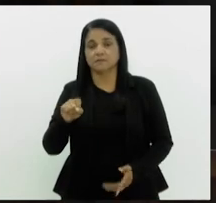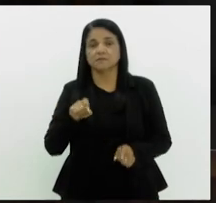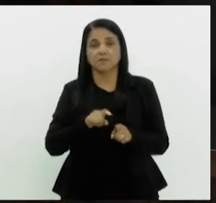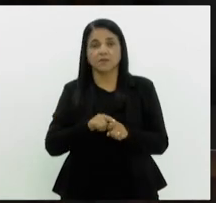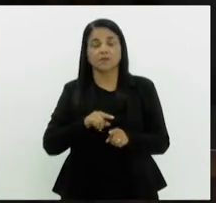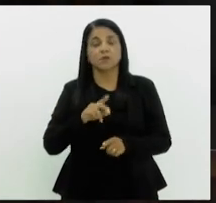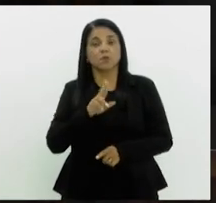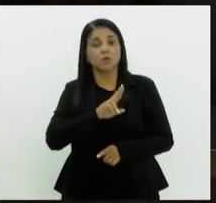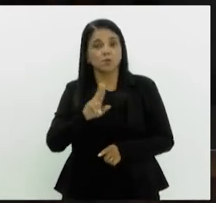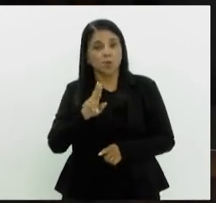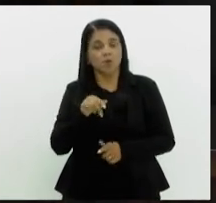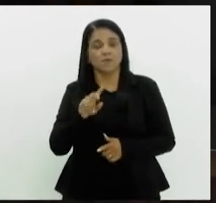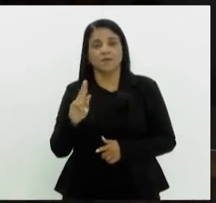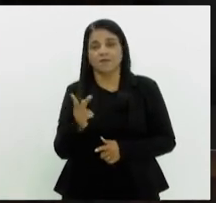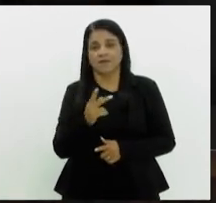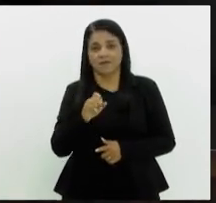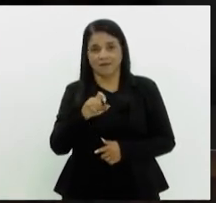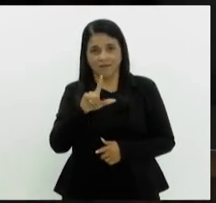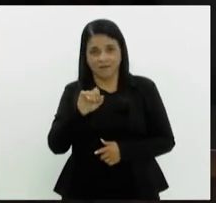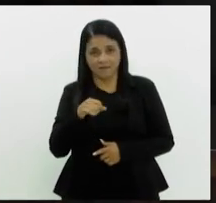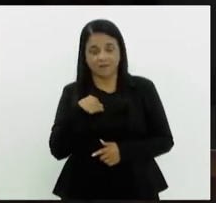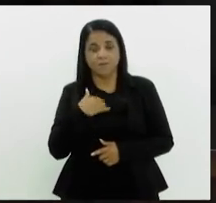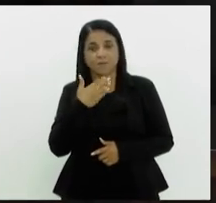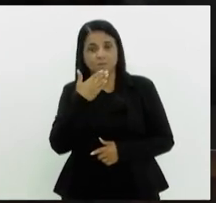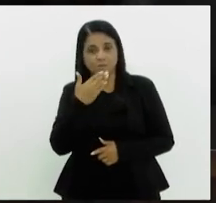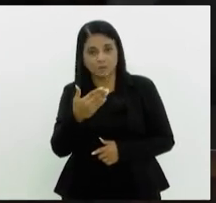Helena Teodoro, evocamos